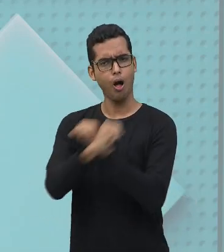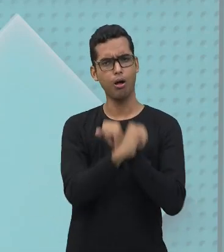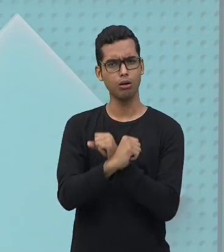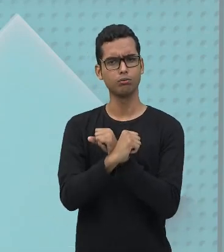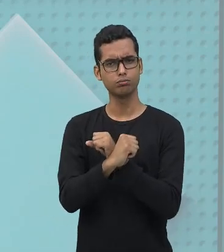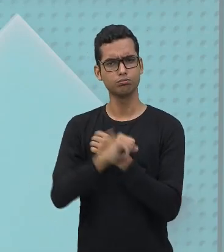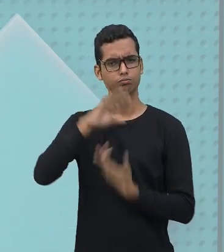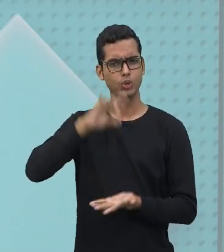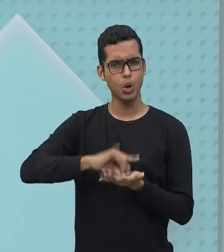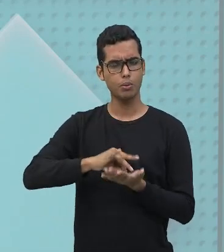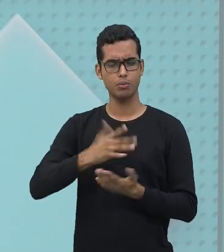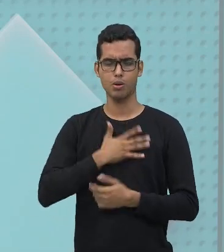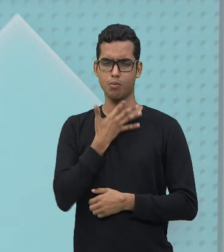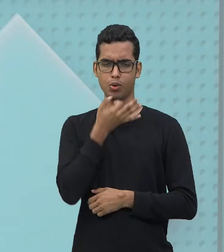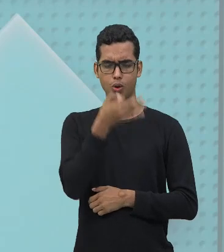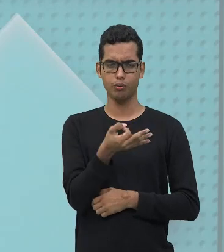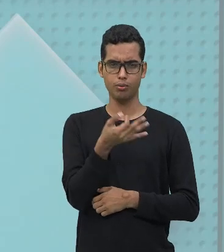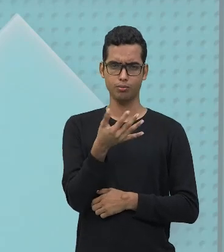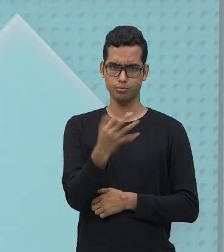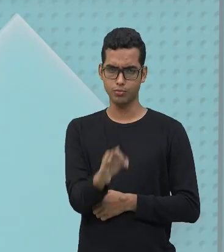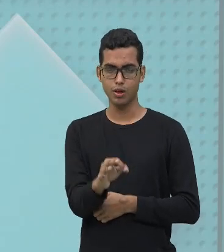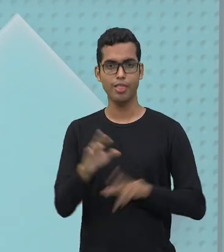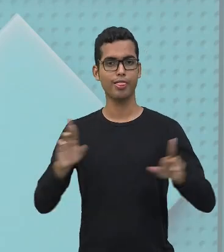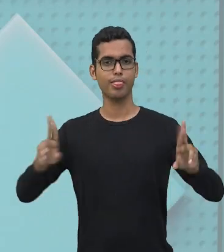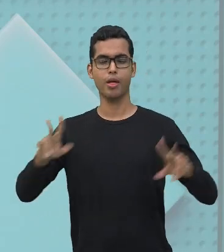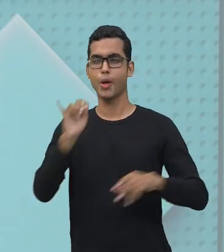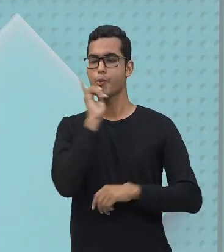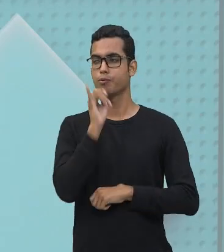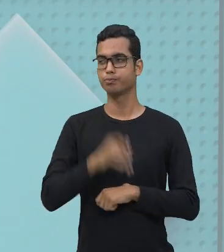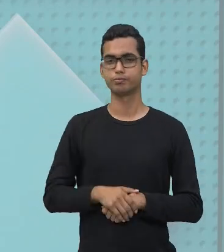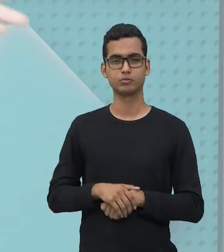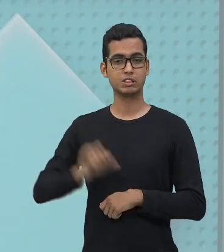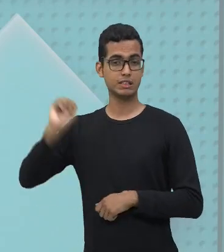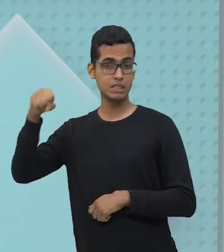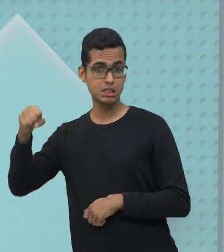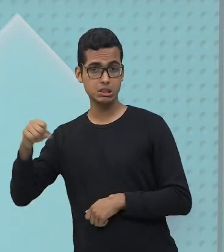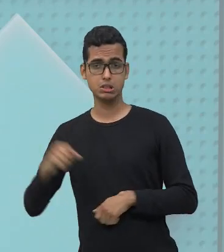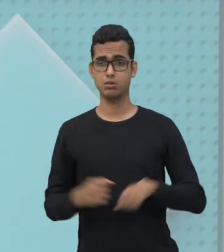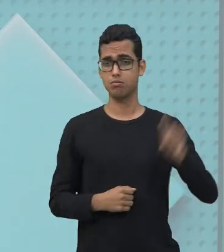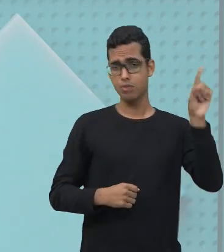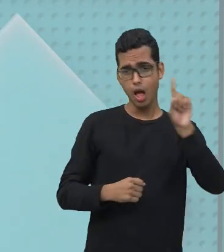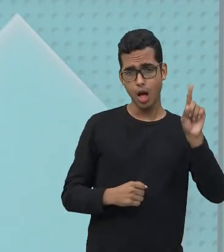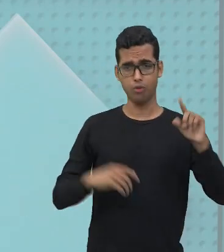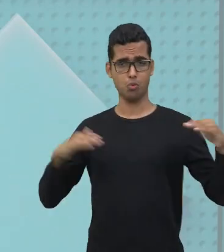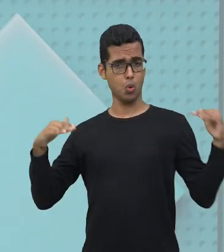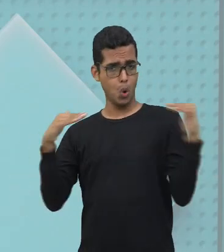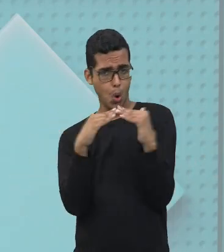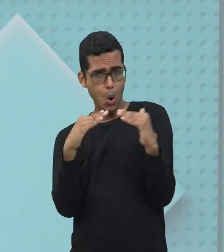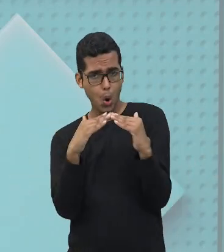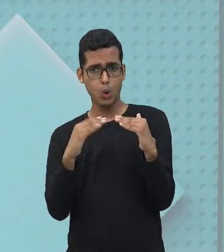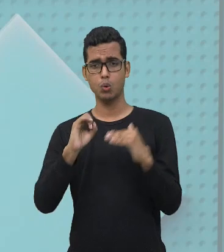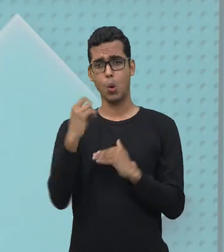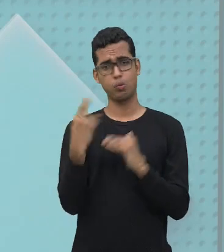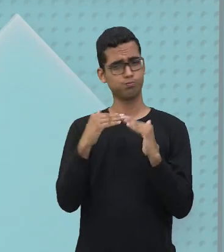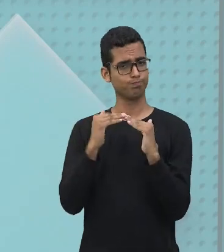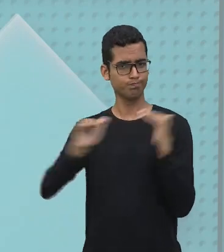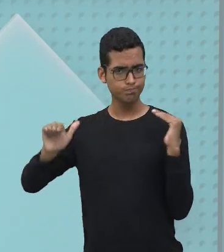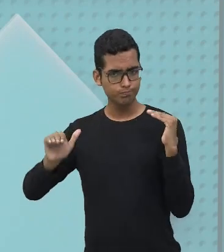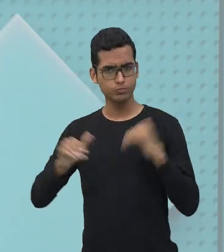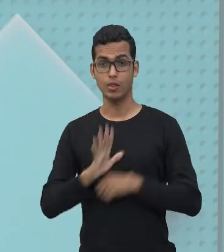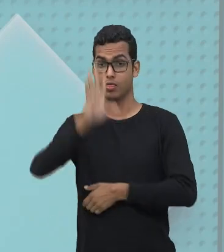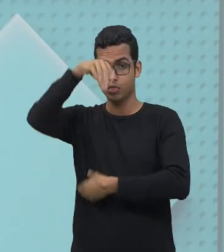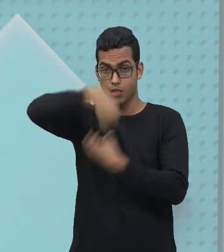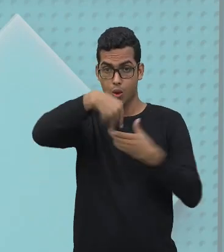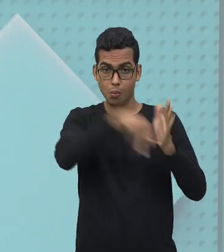de vista. Então, é diferente dizer sim ou não. Eu concordo ou não concordo. Dentro de um texto que eu